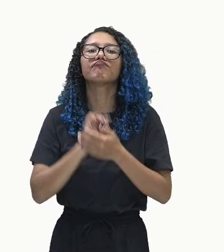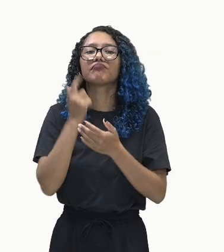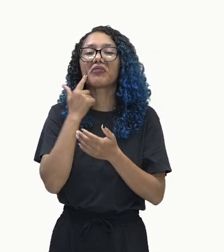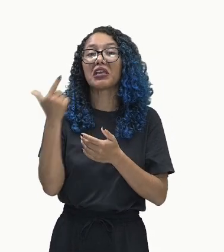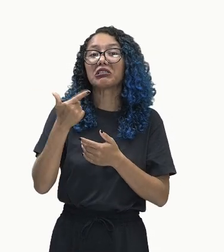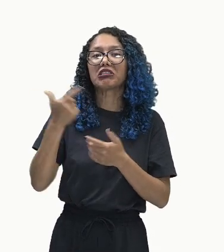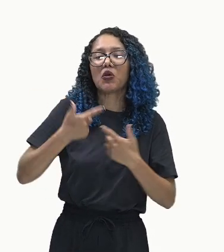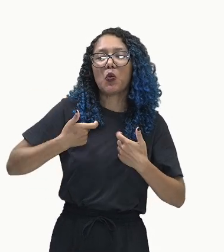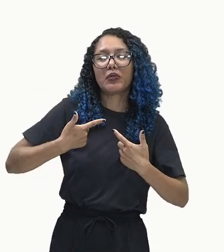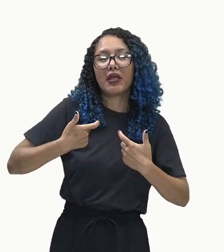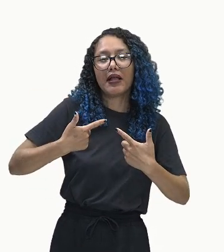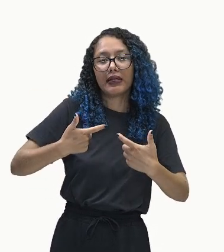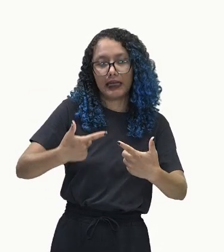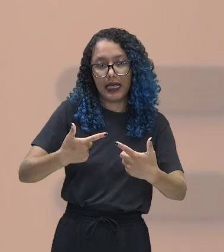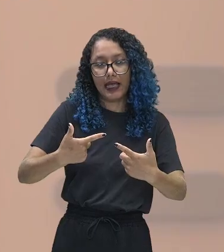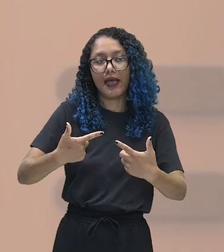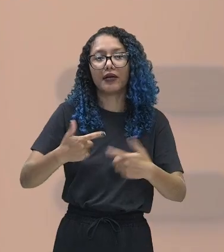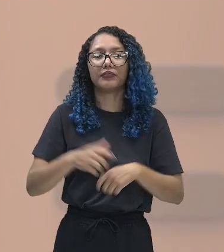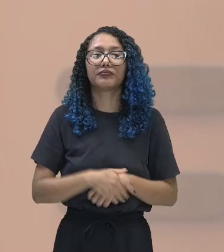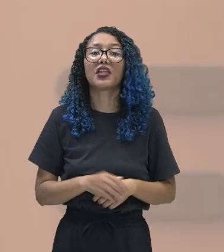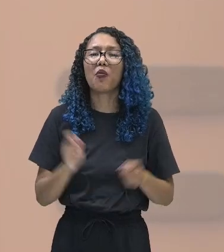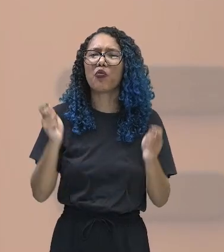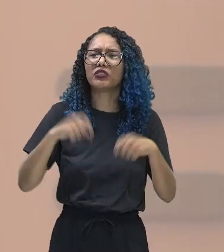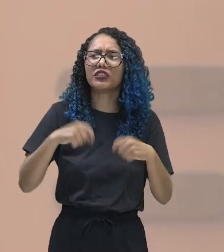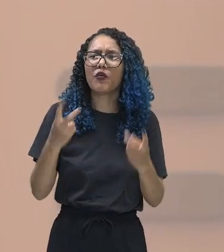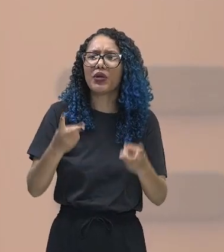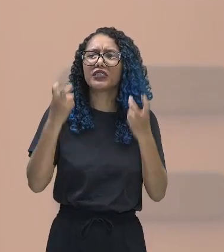então, inclusive, que ela é muito bem retratada em que